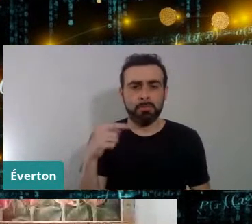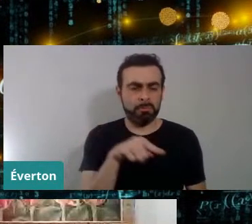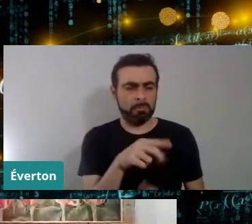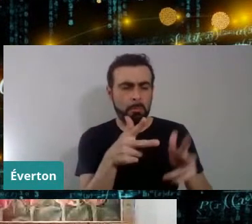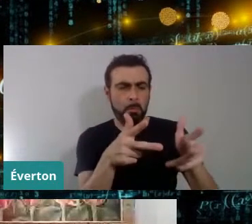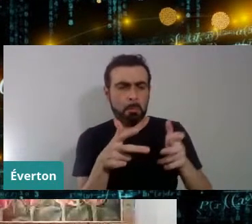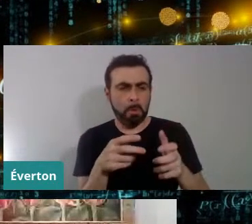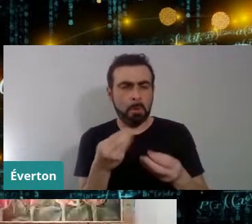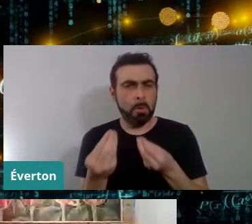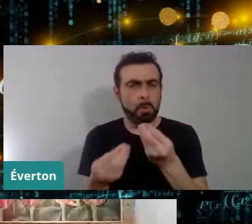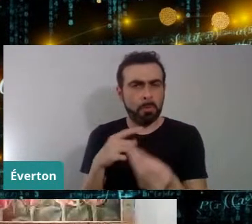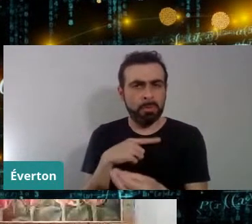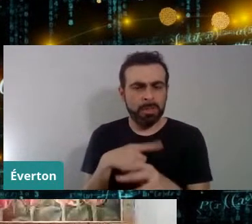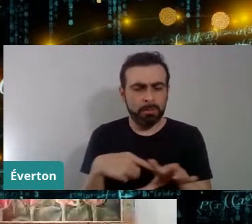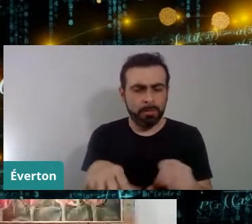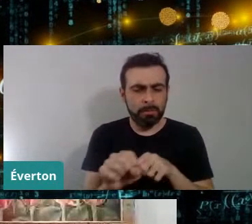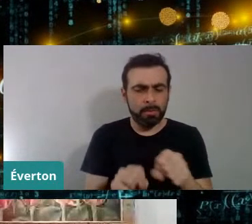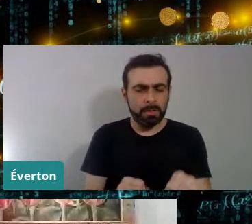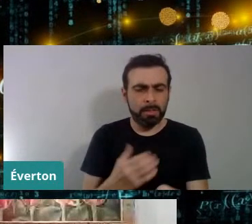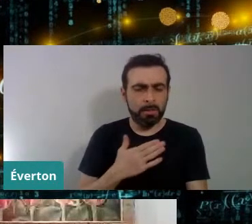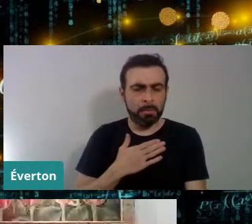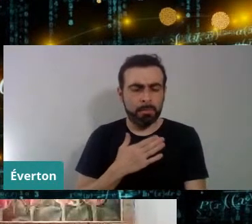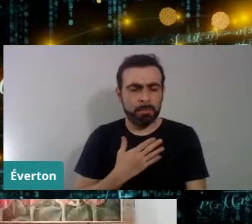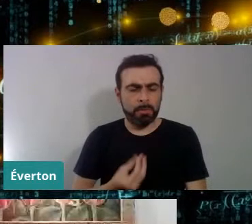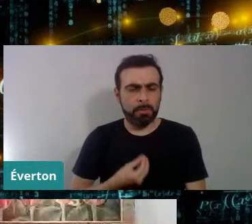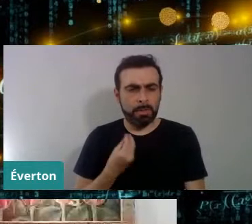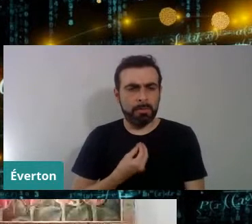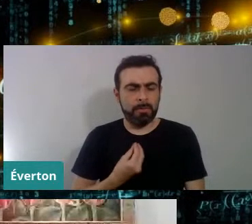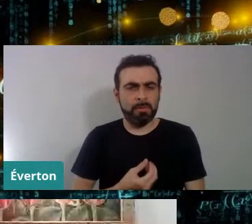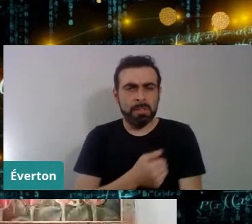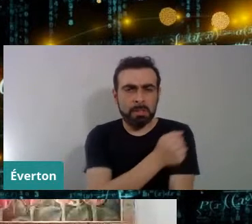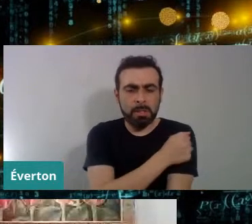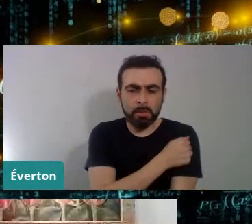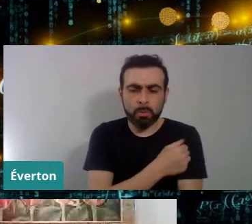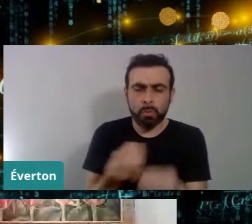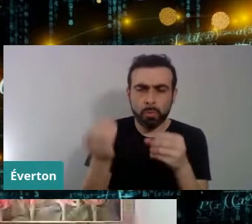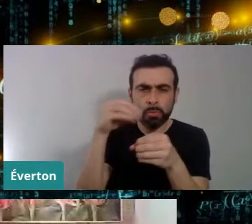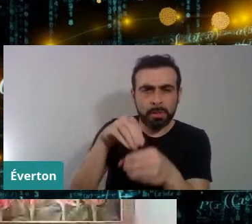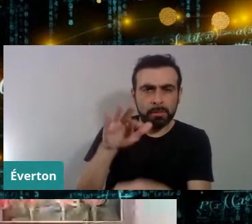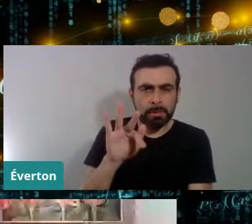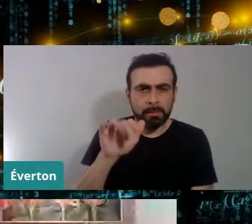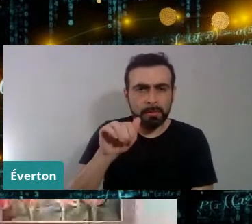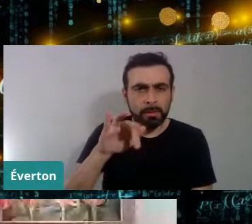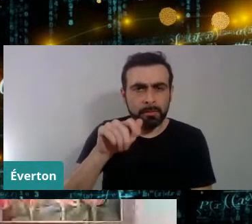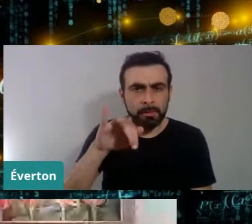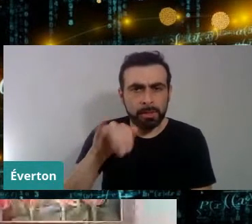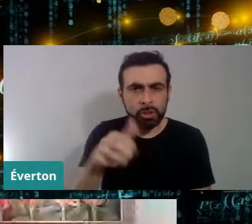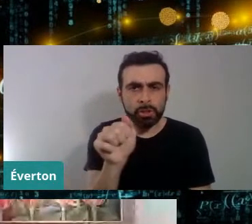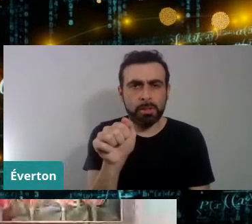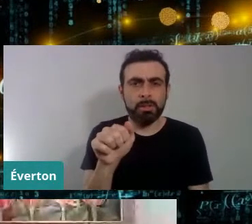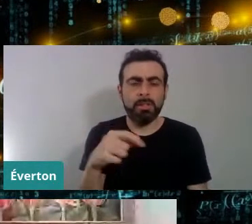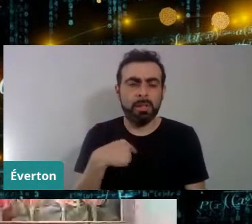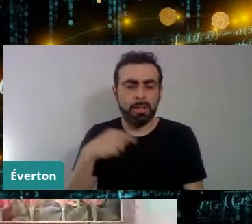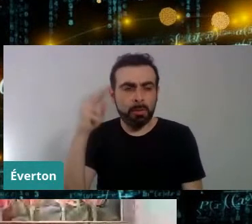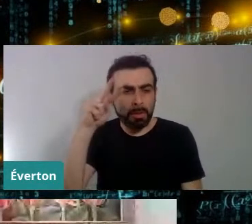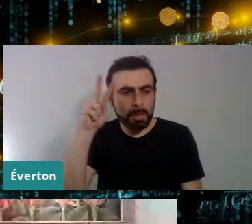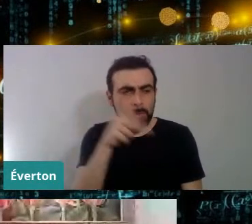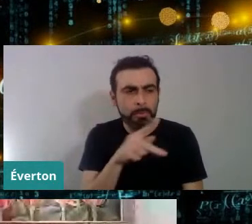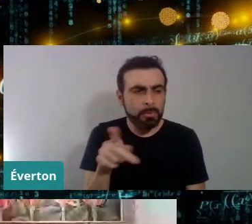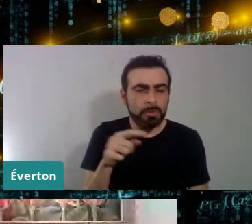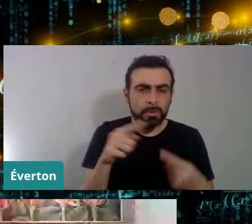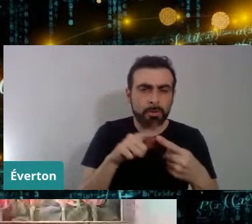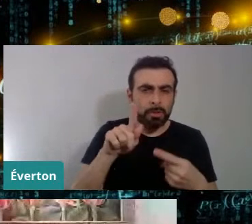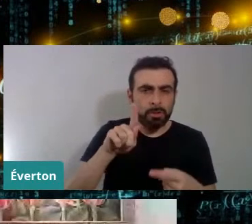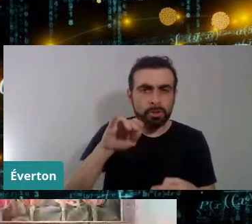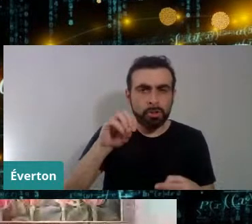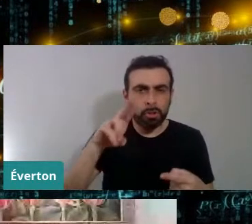tiveram uma formação muito boa na Faficha. Os professores da época que eu me lembro, tinha o professor Giovanni,